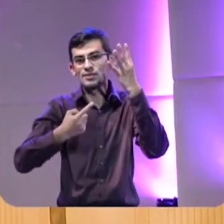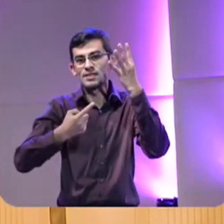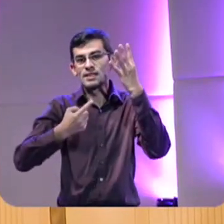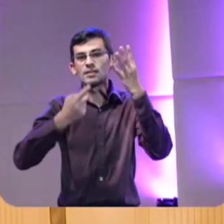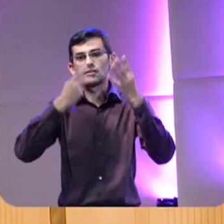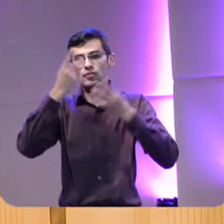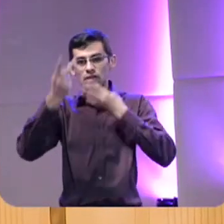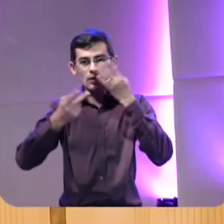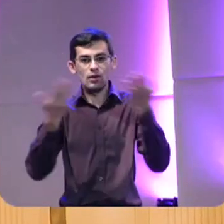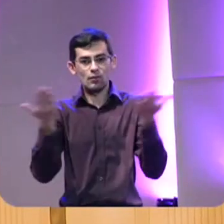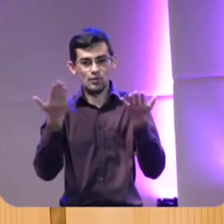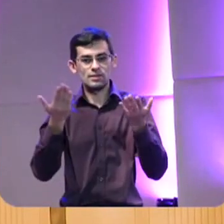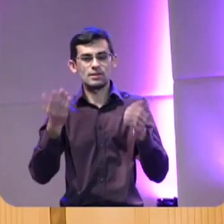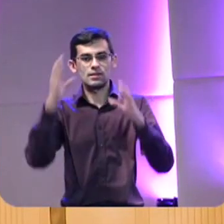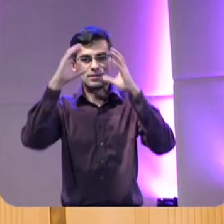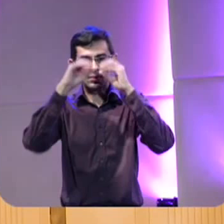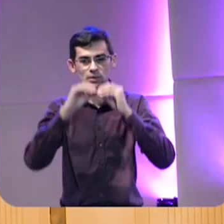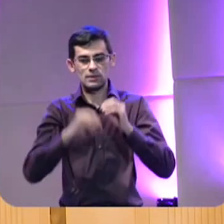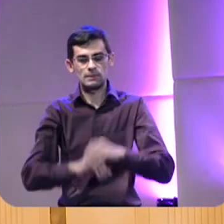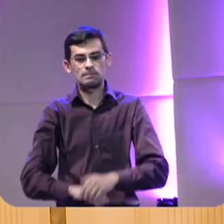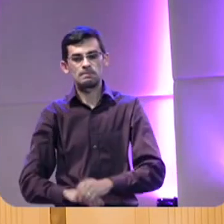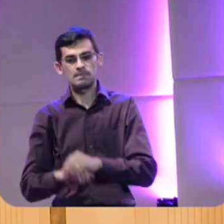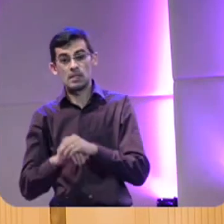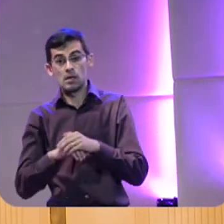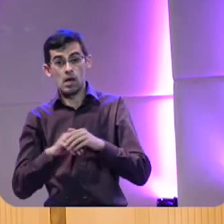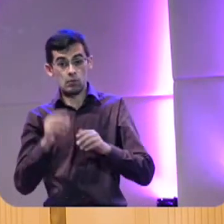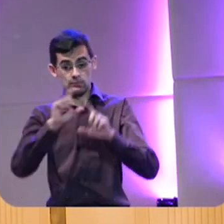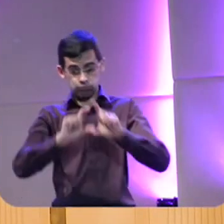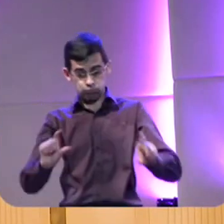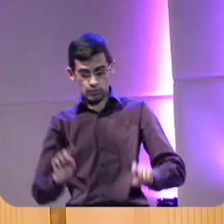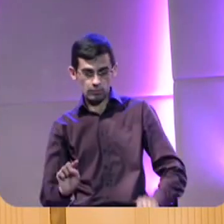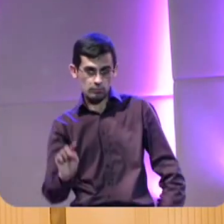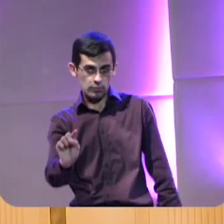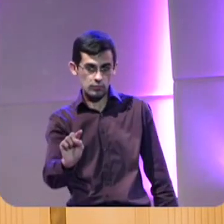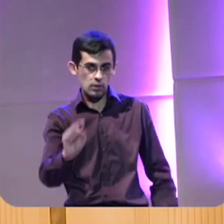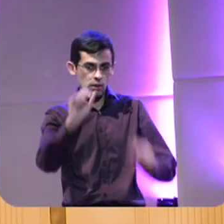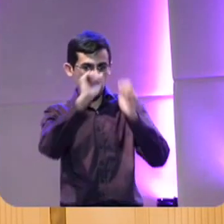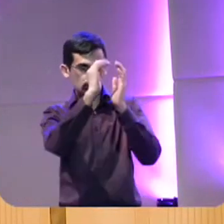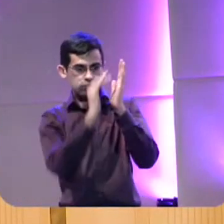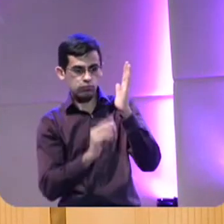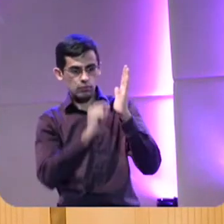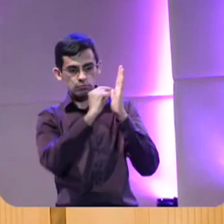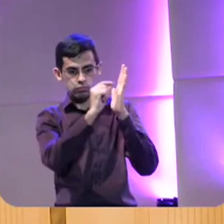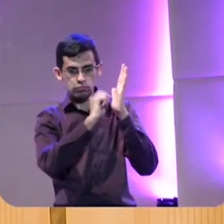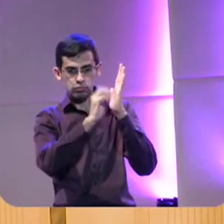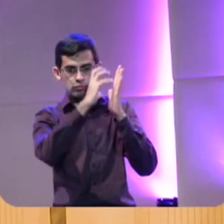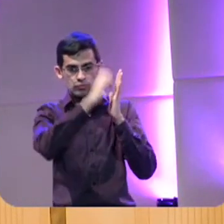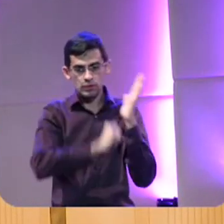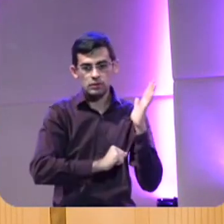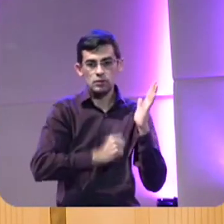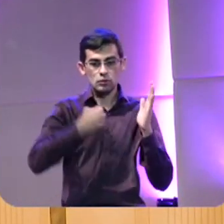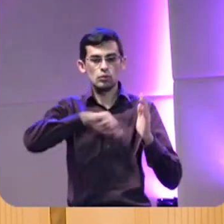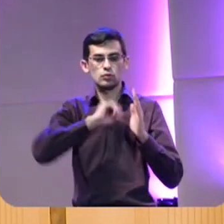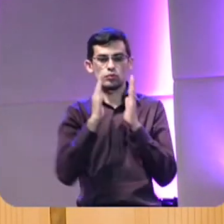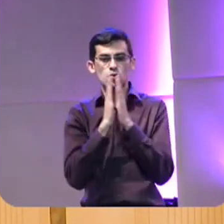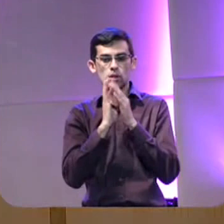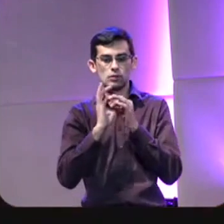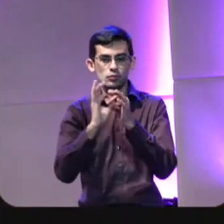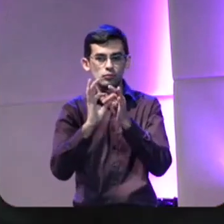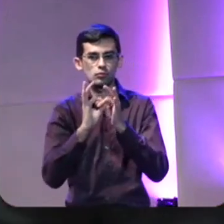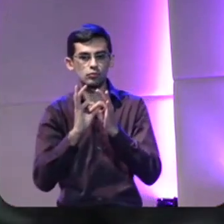que eu falei aqui para você. Preencha agora esse formuláriozinho e daqui a pouco nós vamos orar